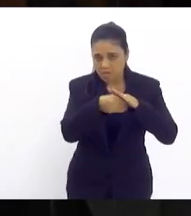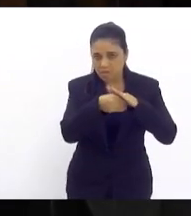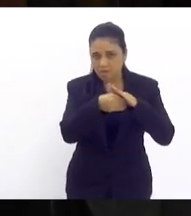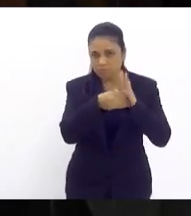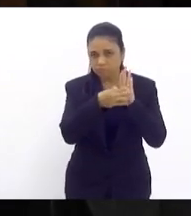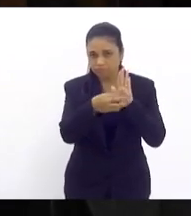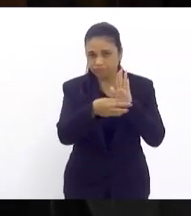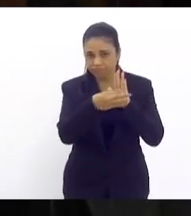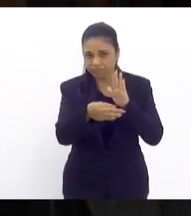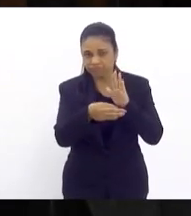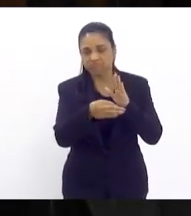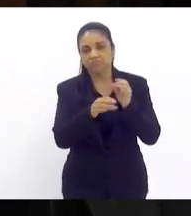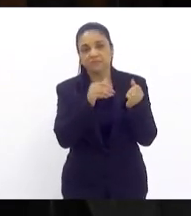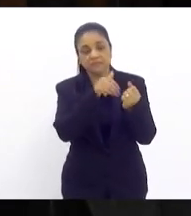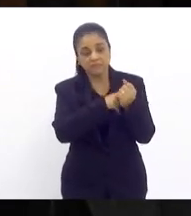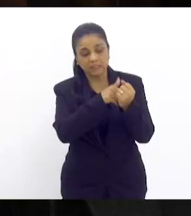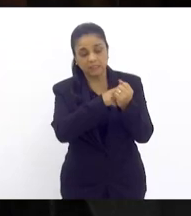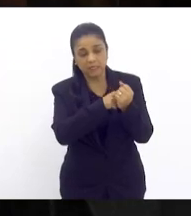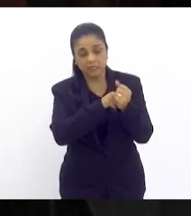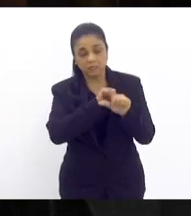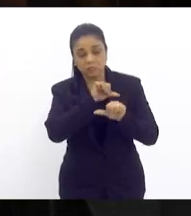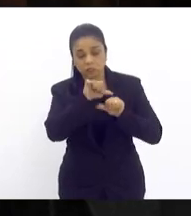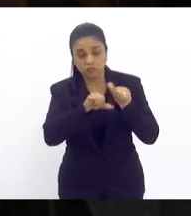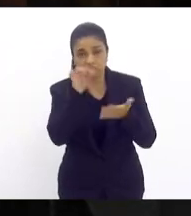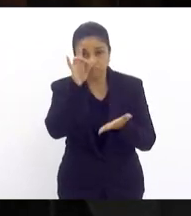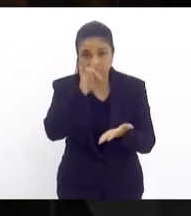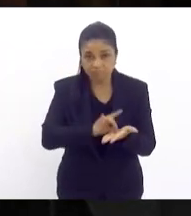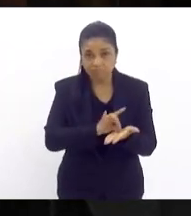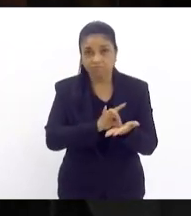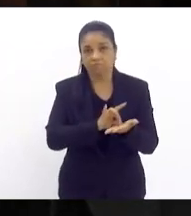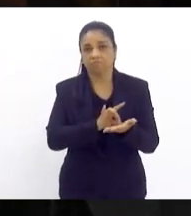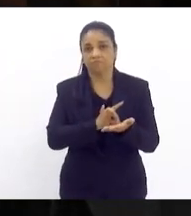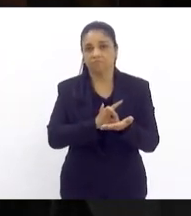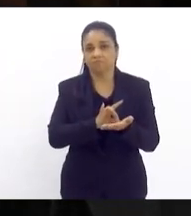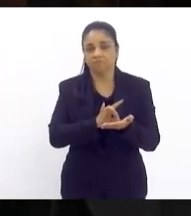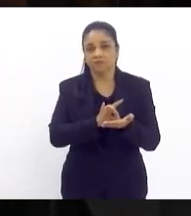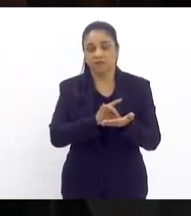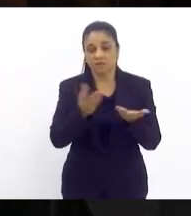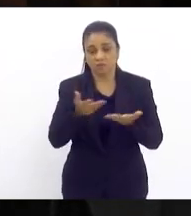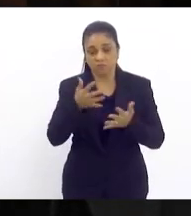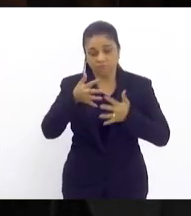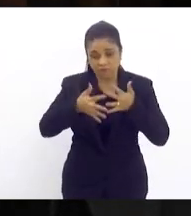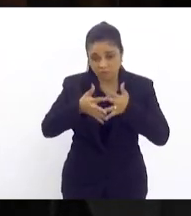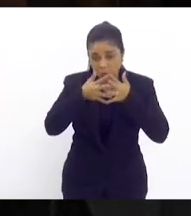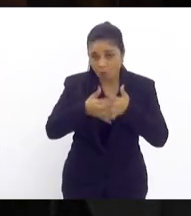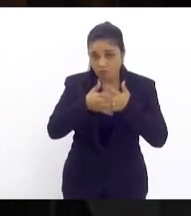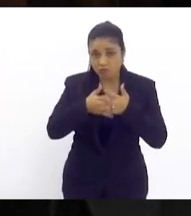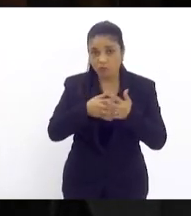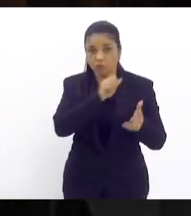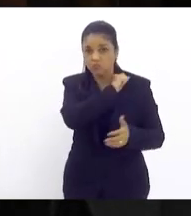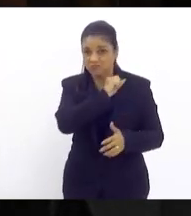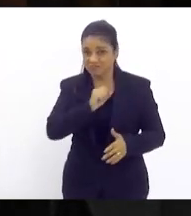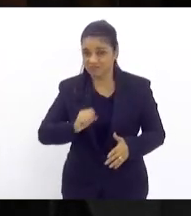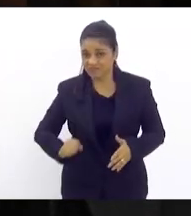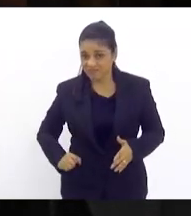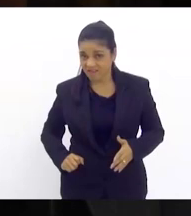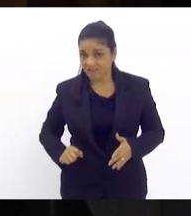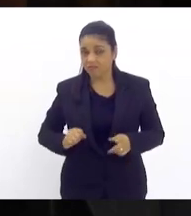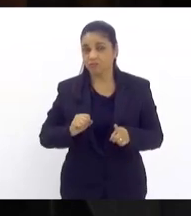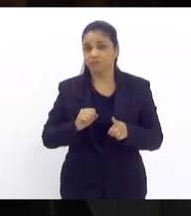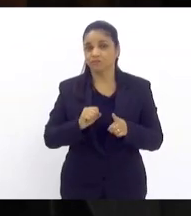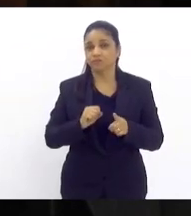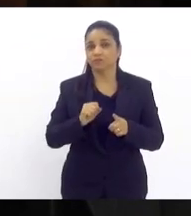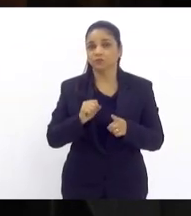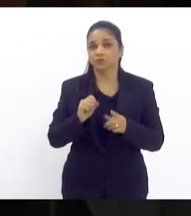emendas oficiais a gente tá vendo nesse exato momento de uma certa conturbação no cenário nacional no Congresso Nacional a liberação